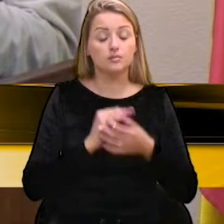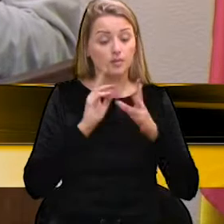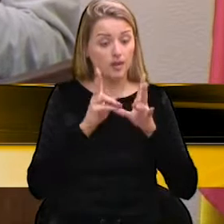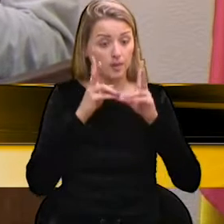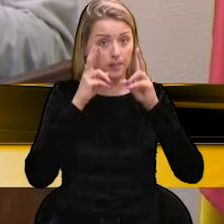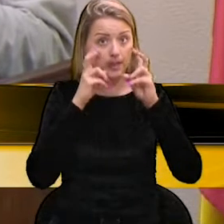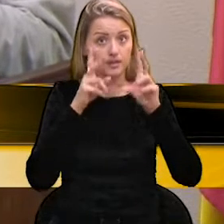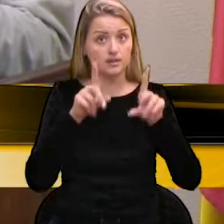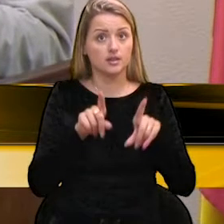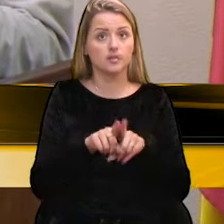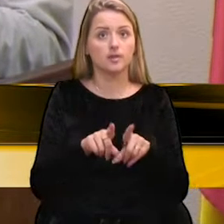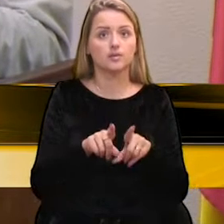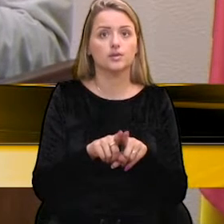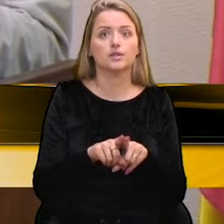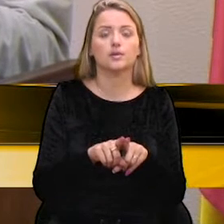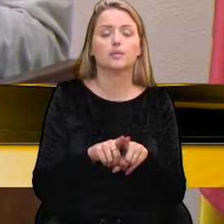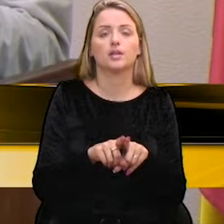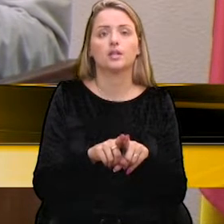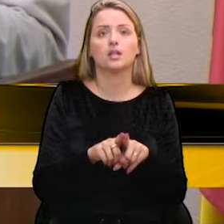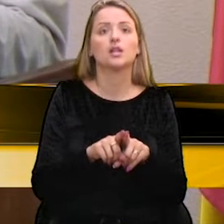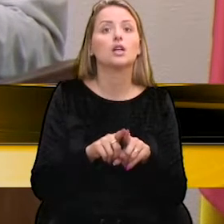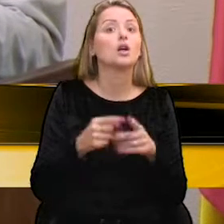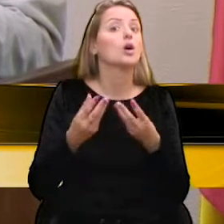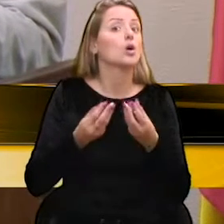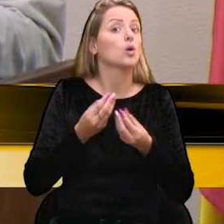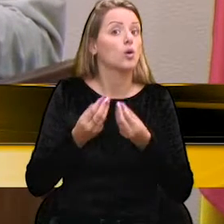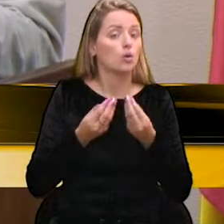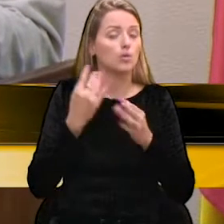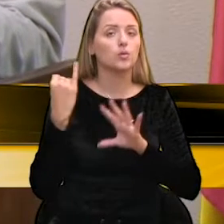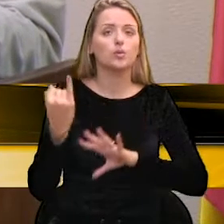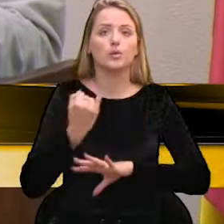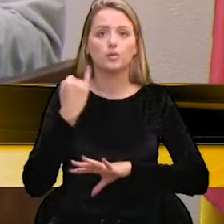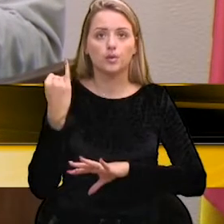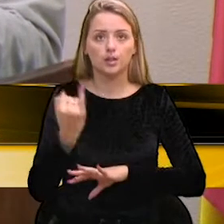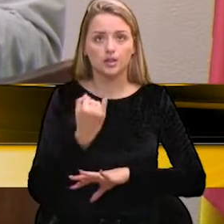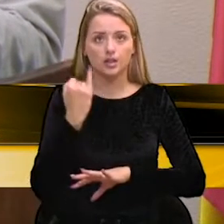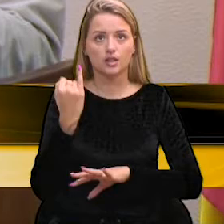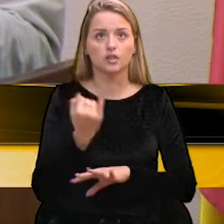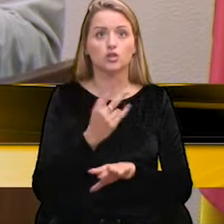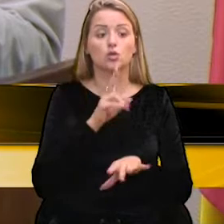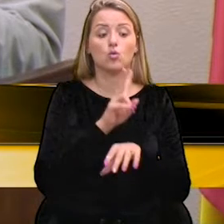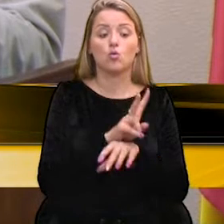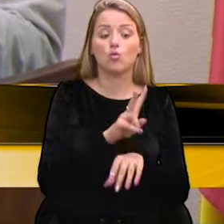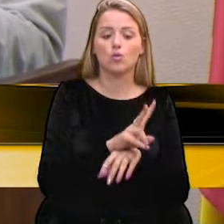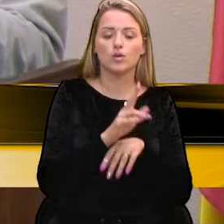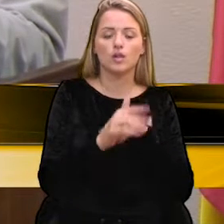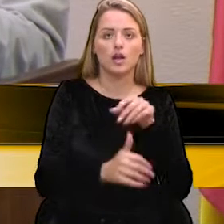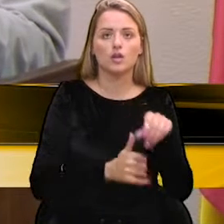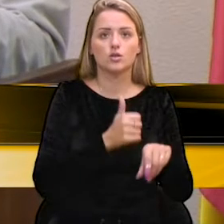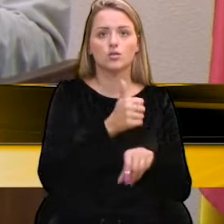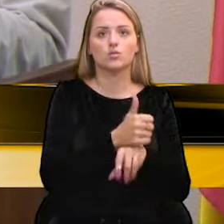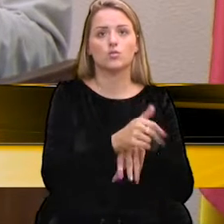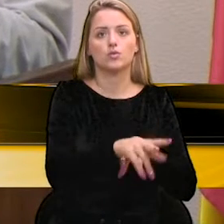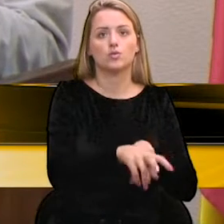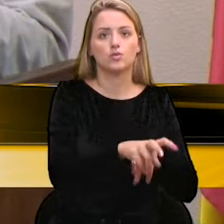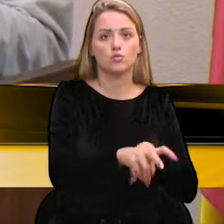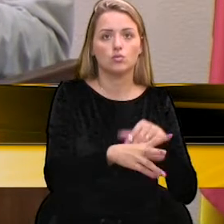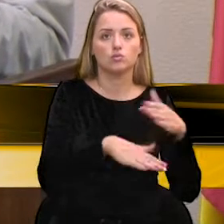verificamos o quanto é importante se configurar a questão da sucessão familiar no meio